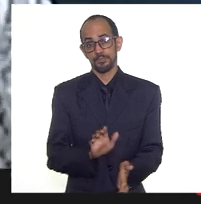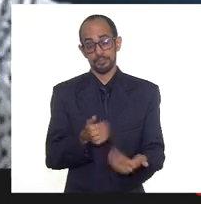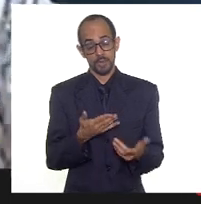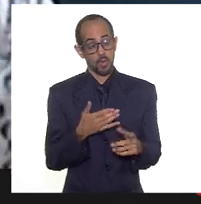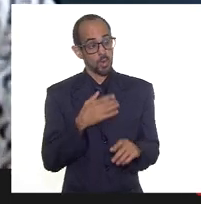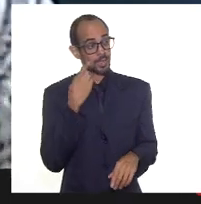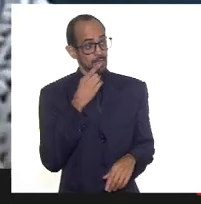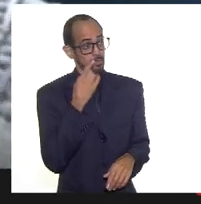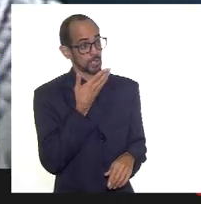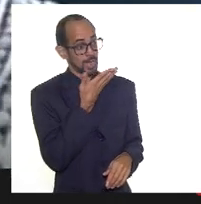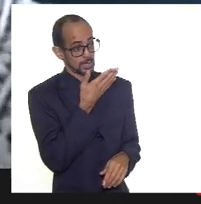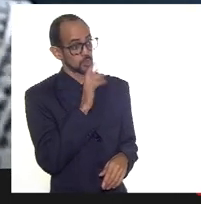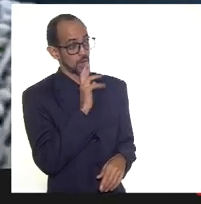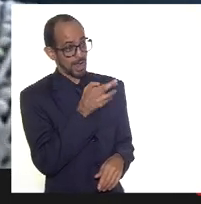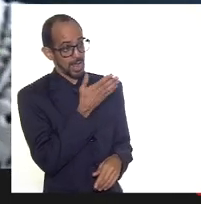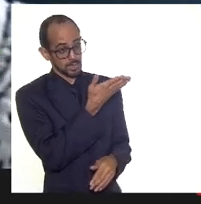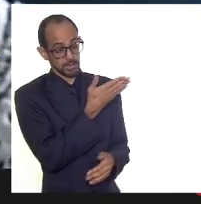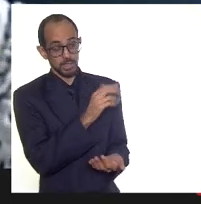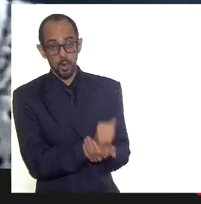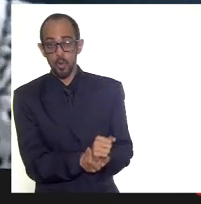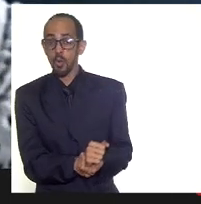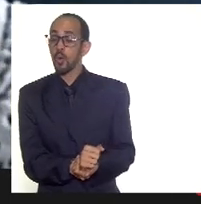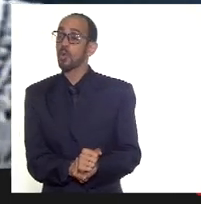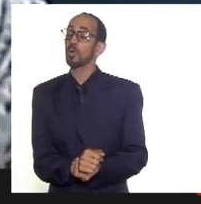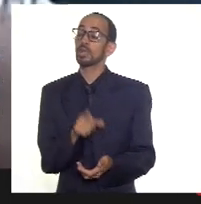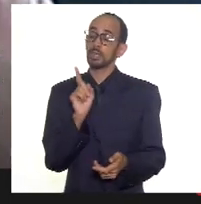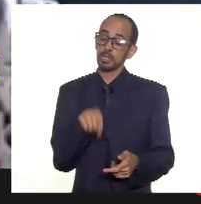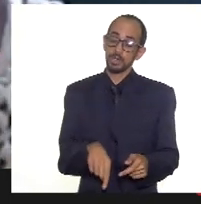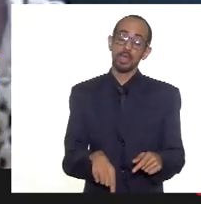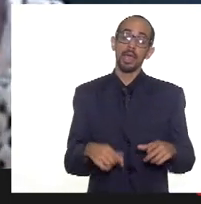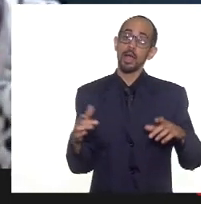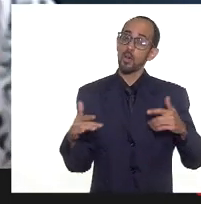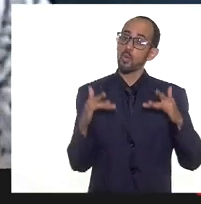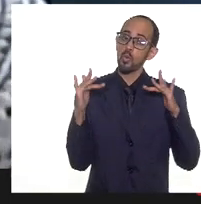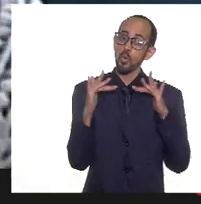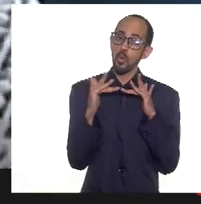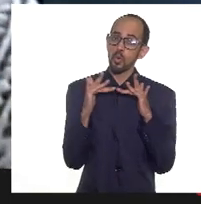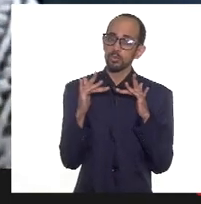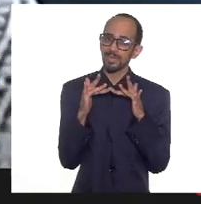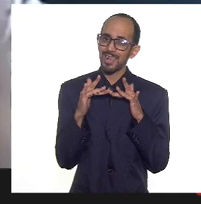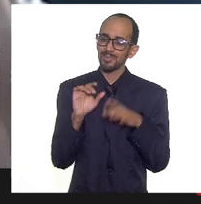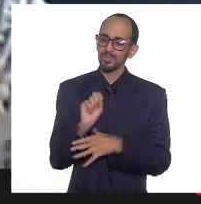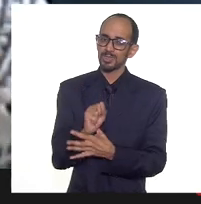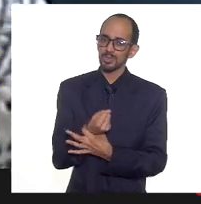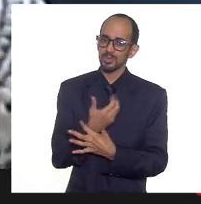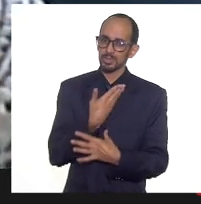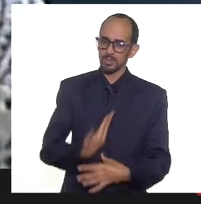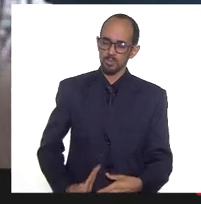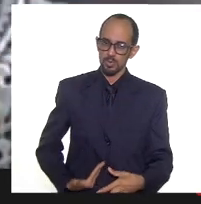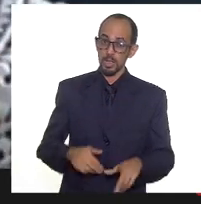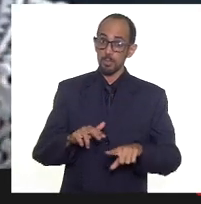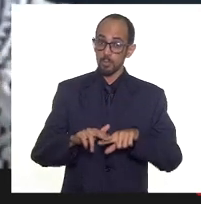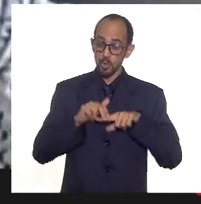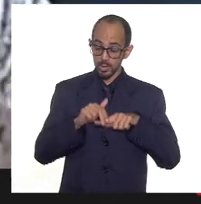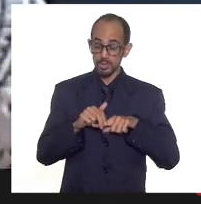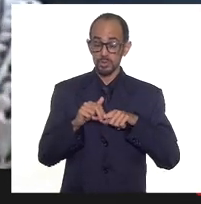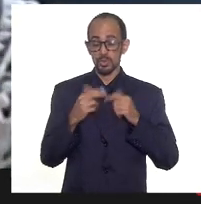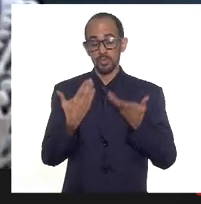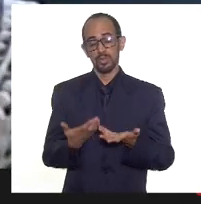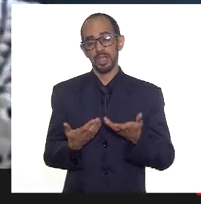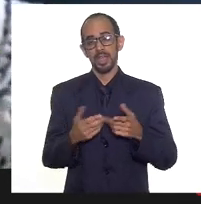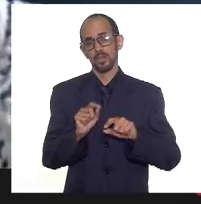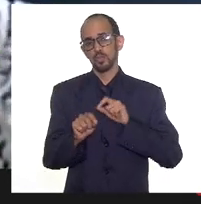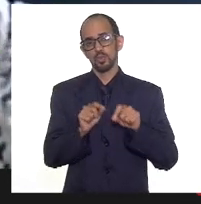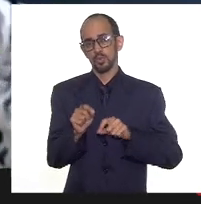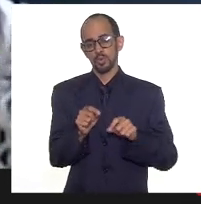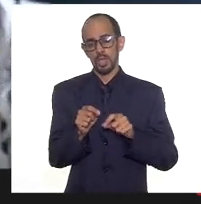razão, diretamente relacionados ao campo da segurança pública, né? Por isso que eu faço questão de destacar que a gente tem duas ordens